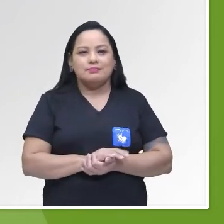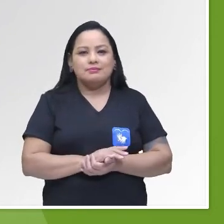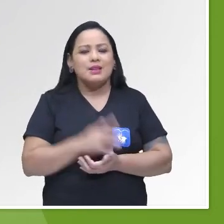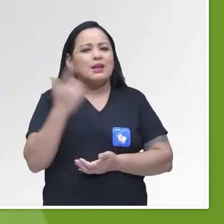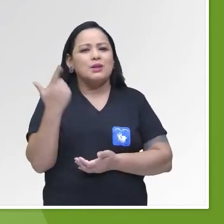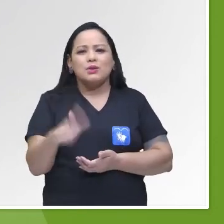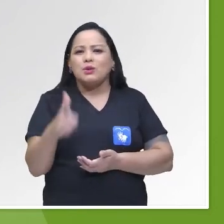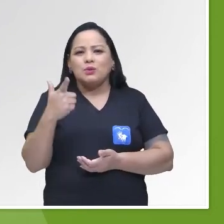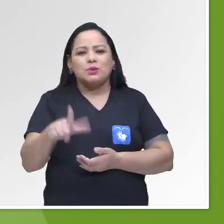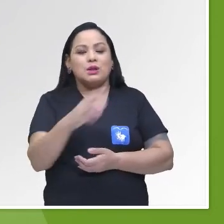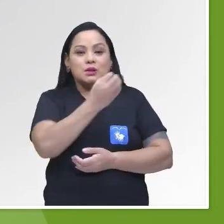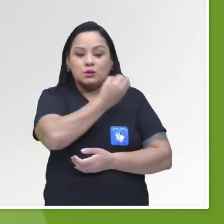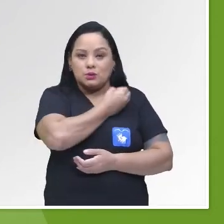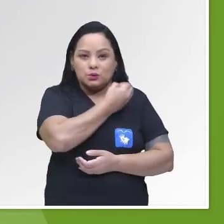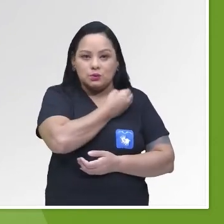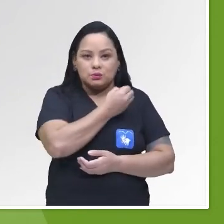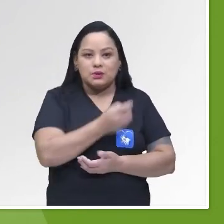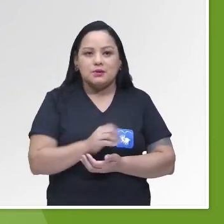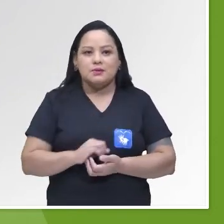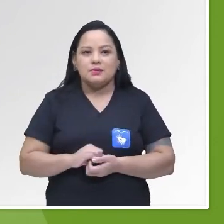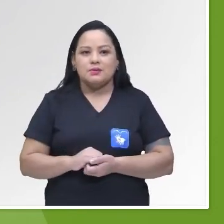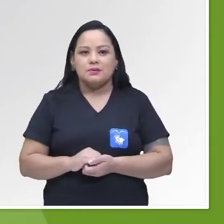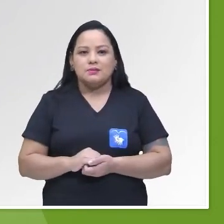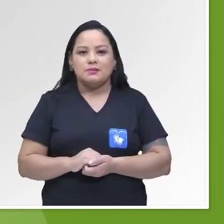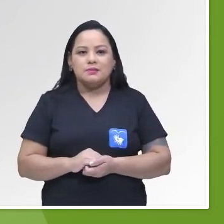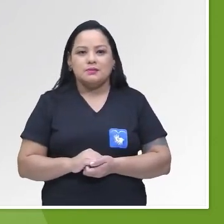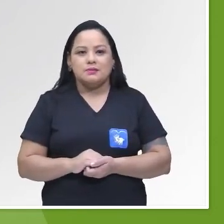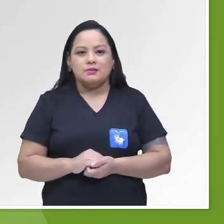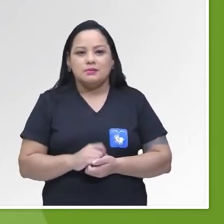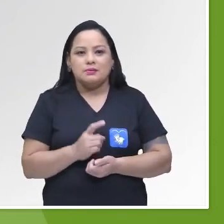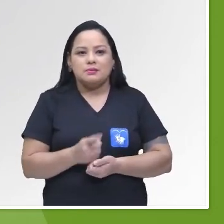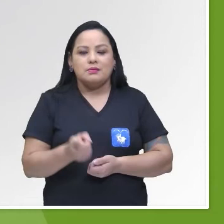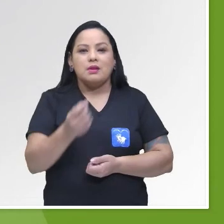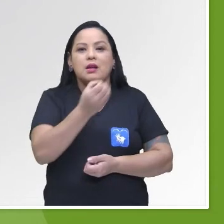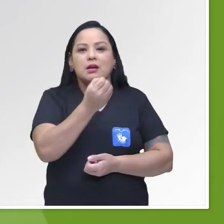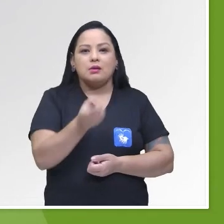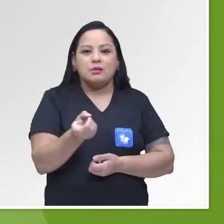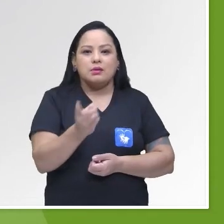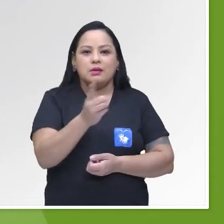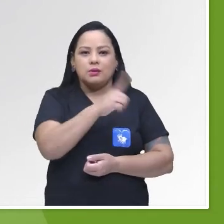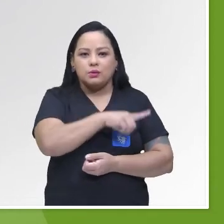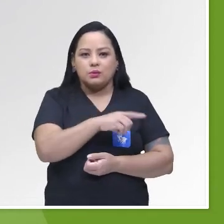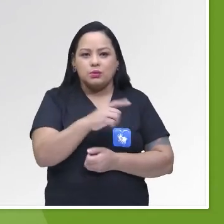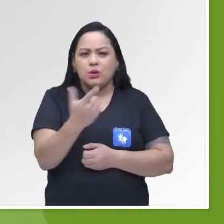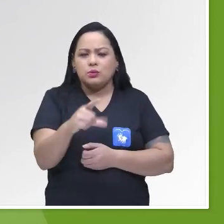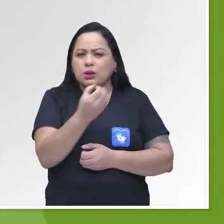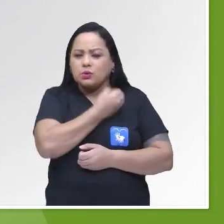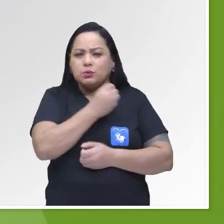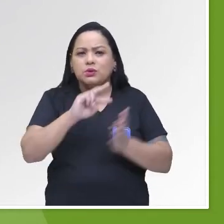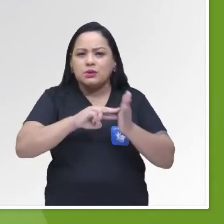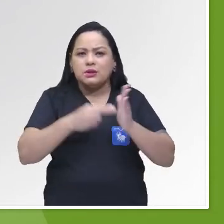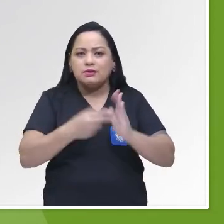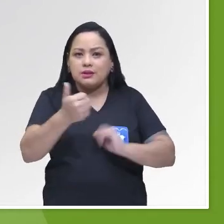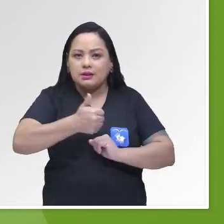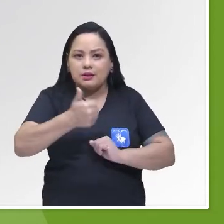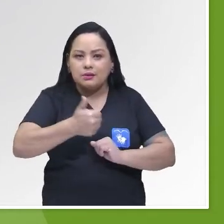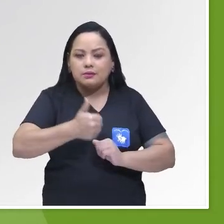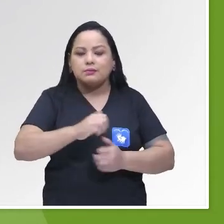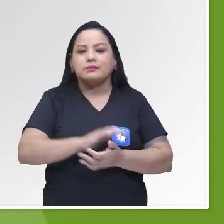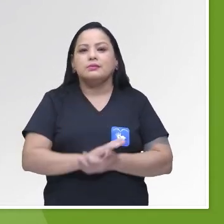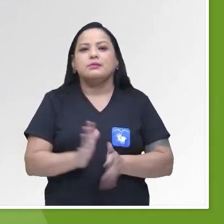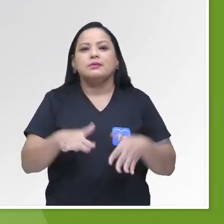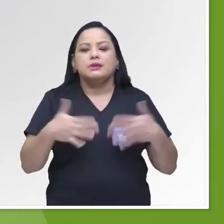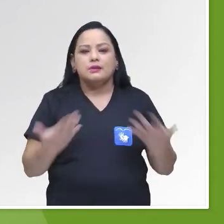tem coeficiente aqui, ó, é o número 1, ok? Tudo bem, gente?